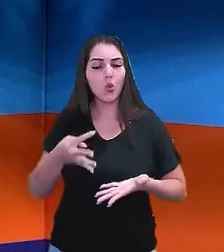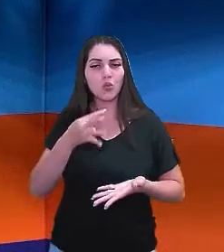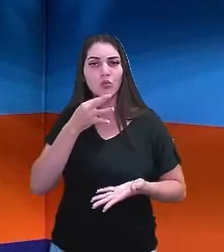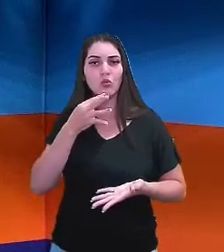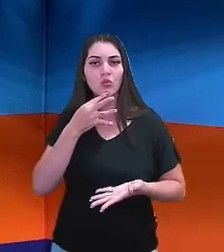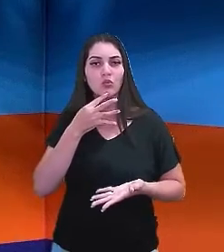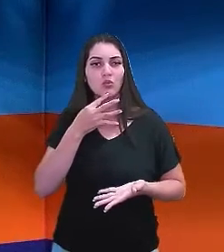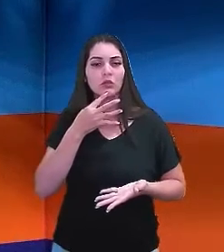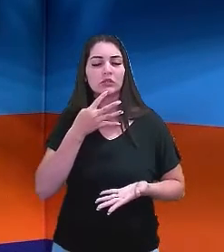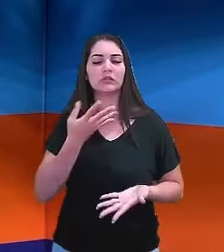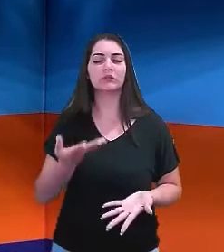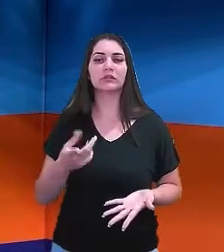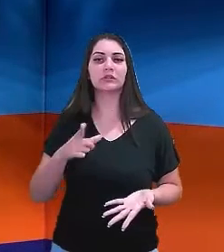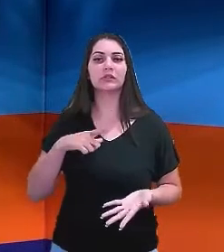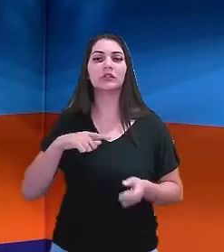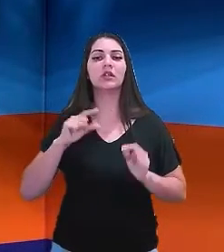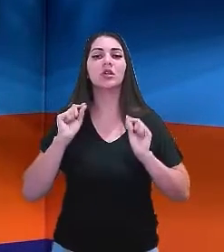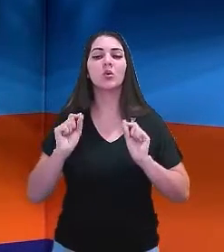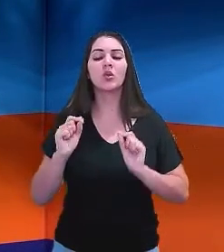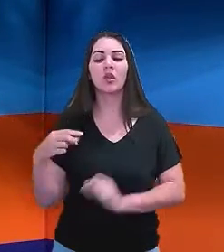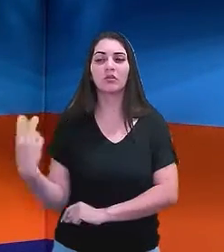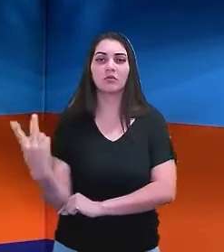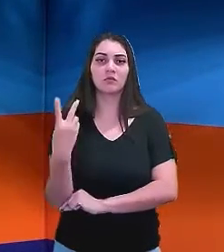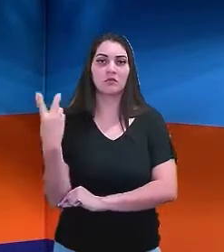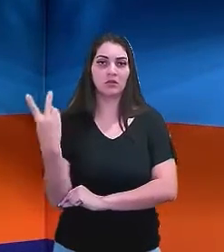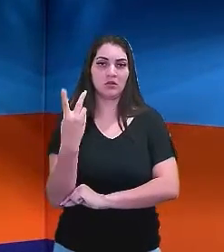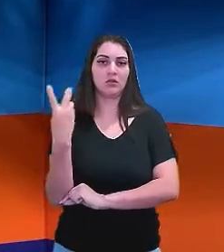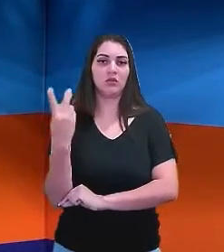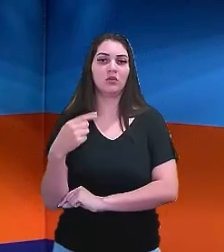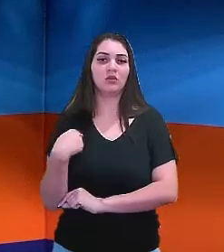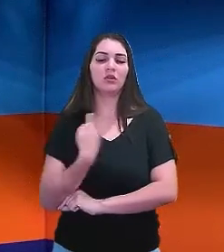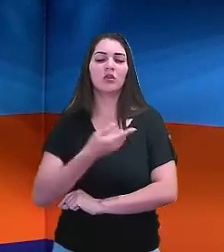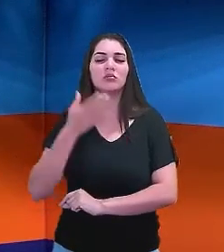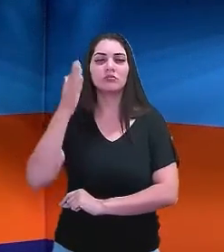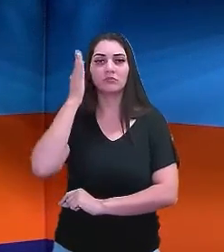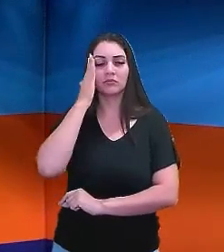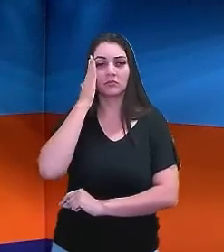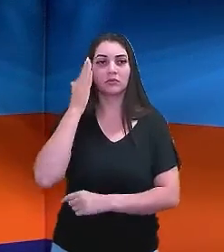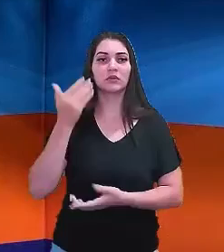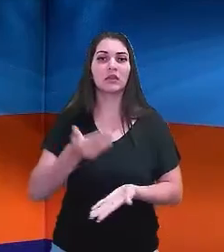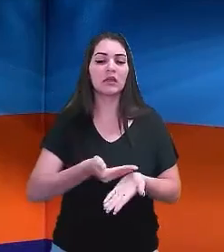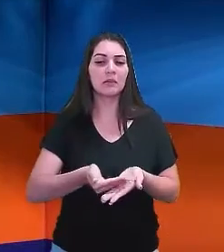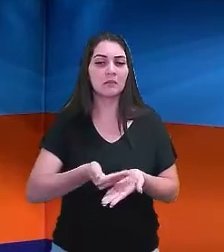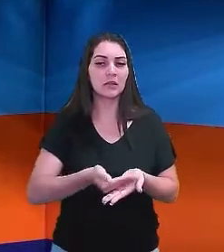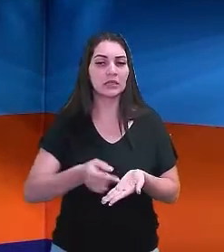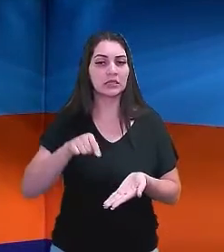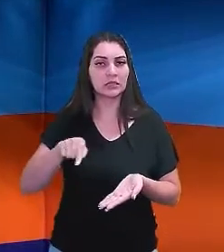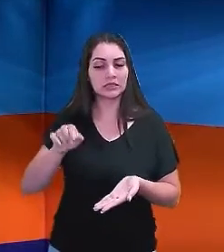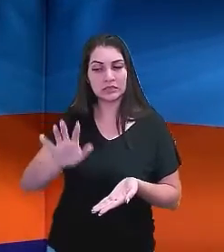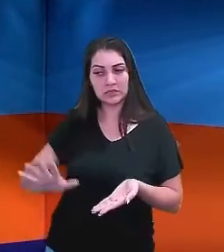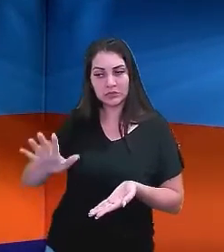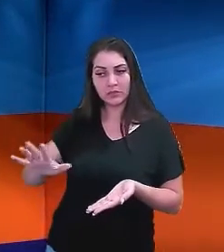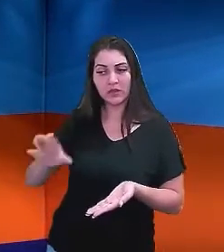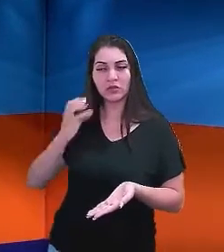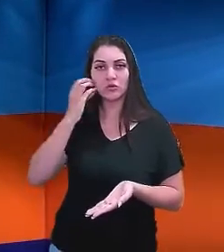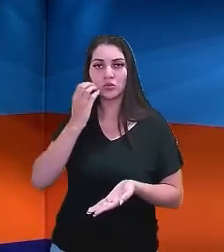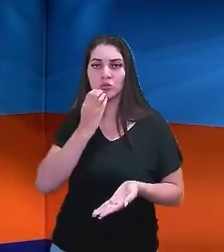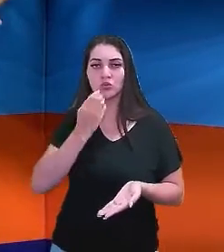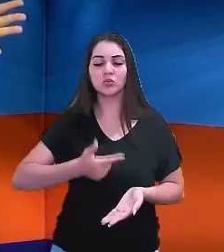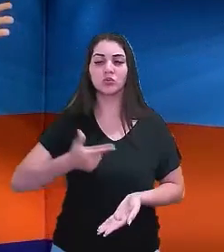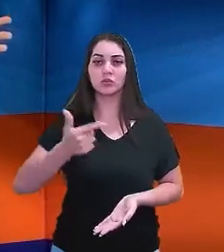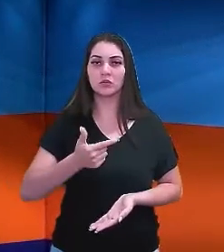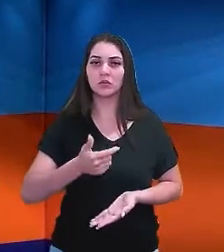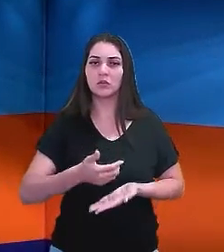conhecemos, eles passam a ter esse valor que nós entendemos, a partir da figura do Dom Pedro II,